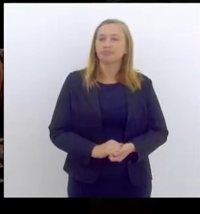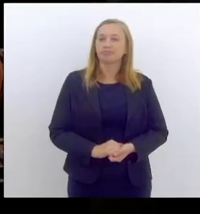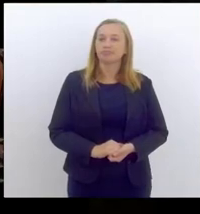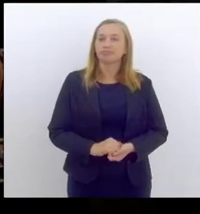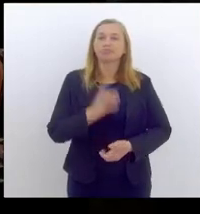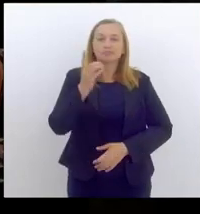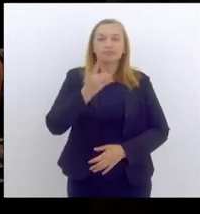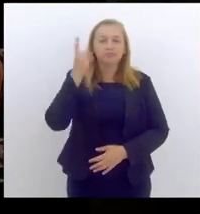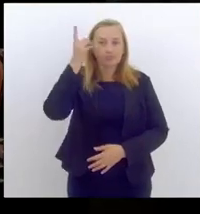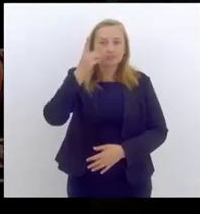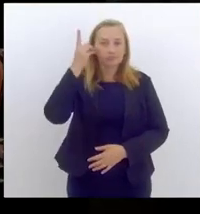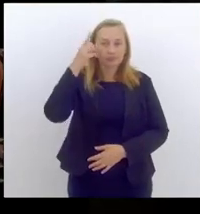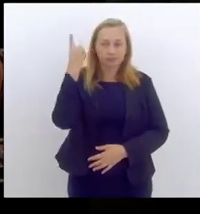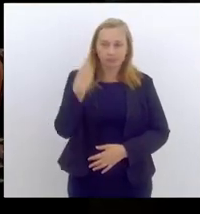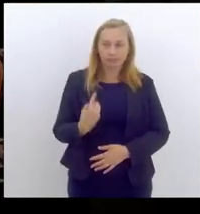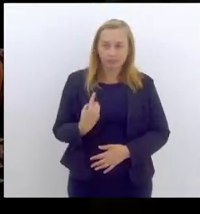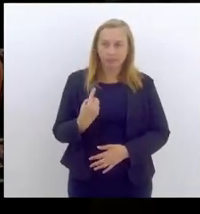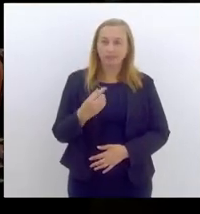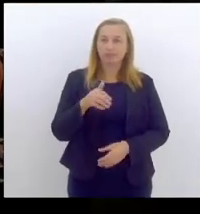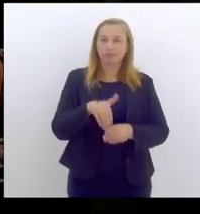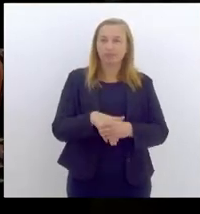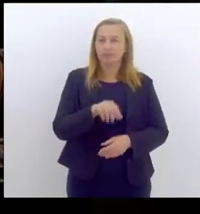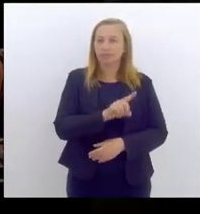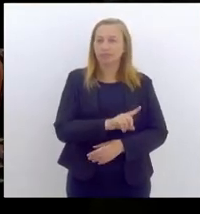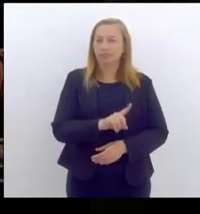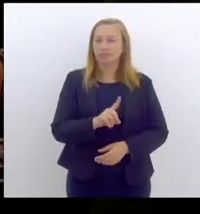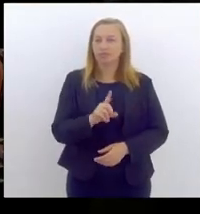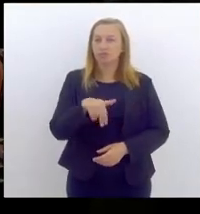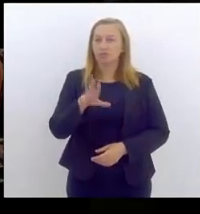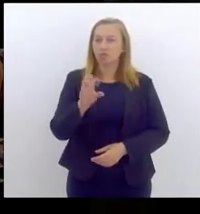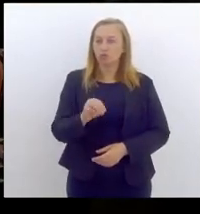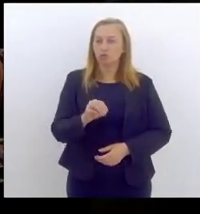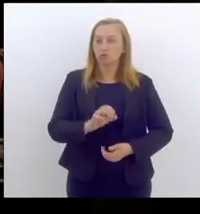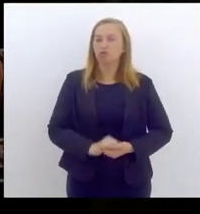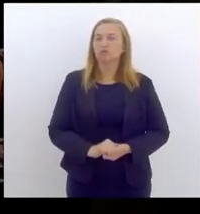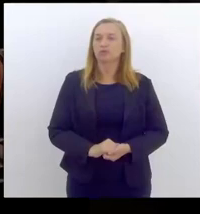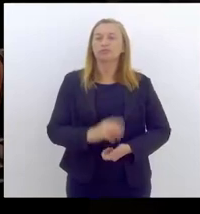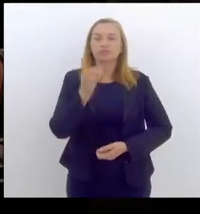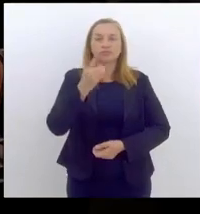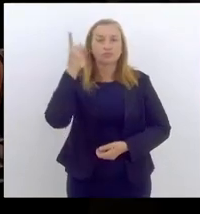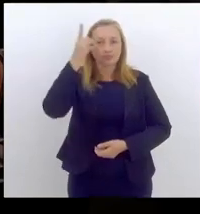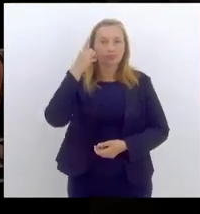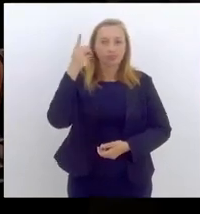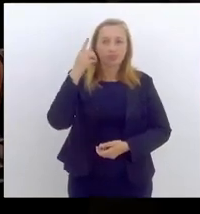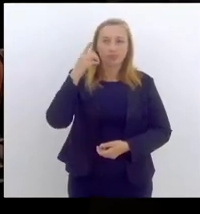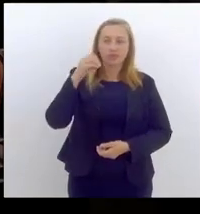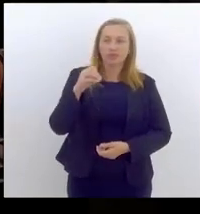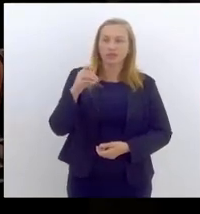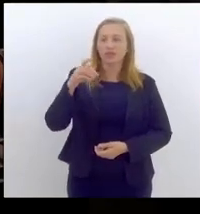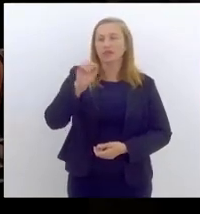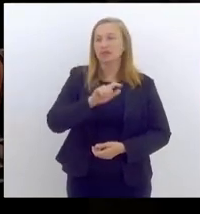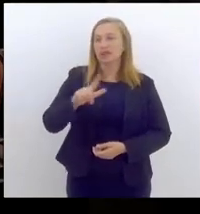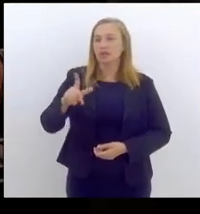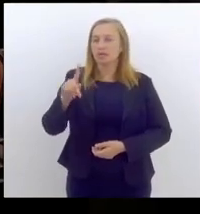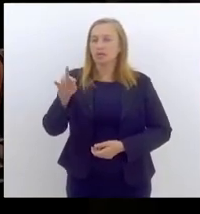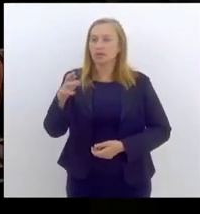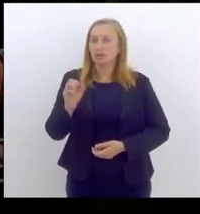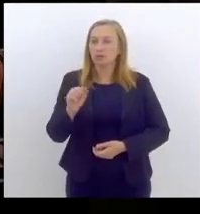Deputada Dani Monteiro vota abstenção. Deputado Daniel Libregon.